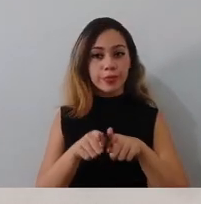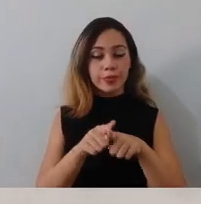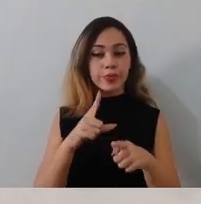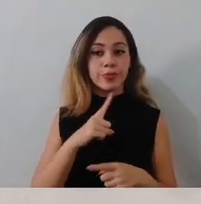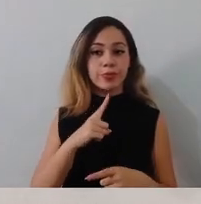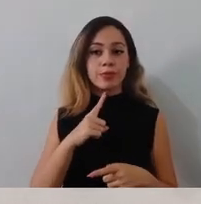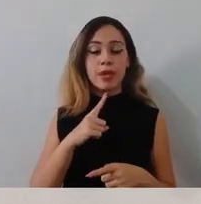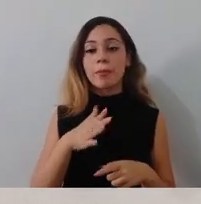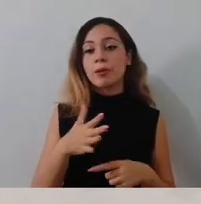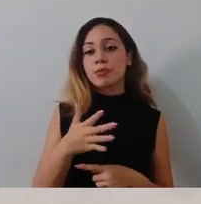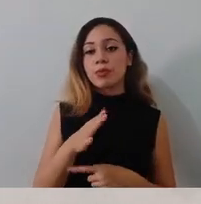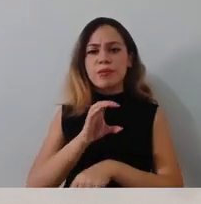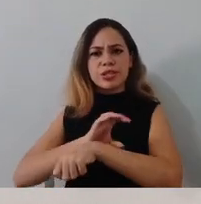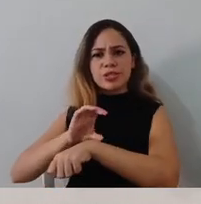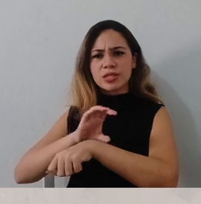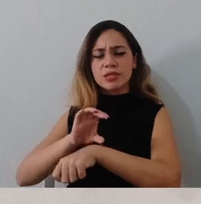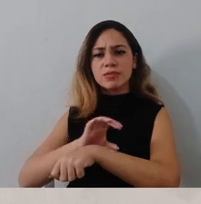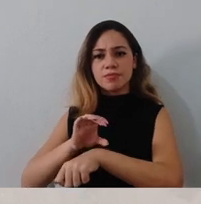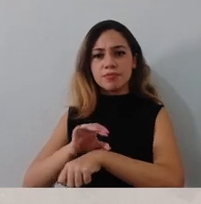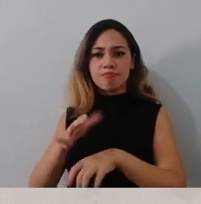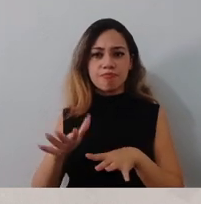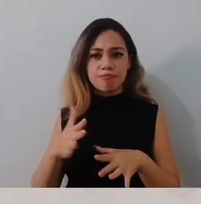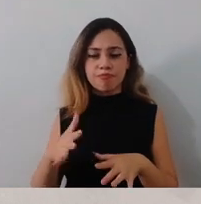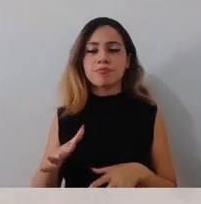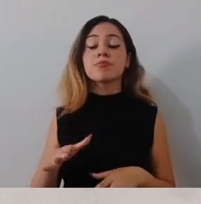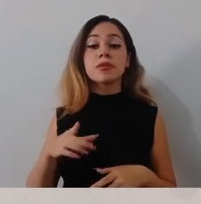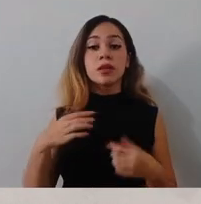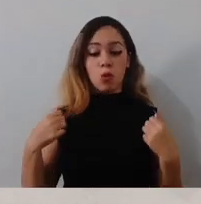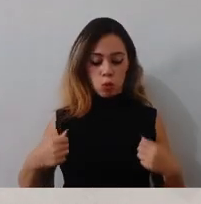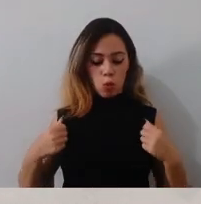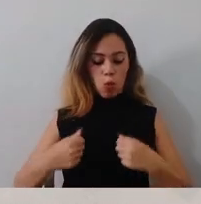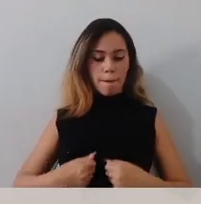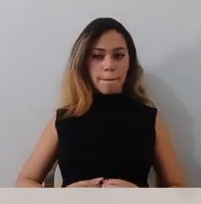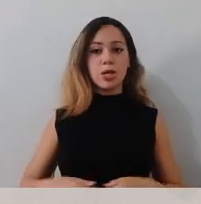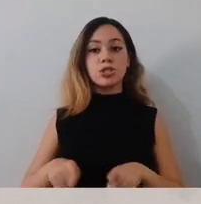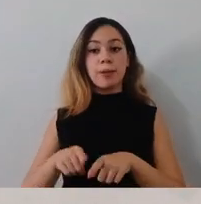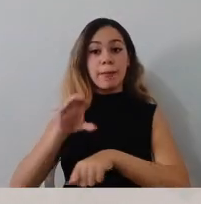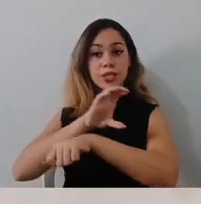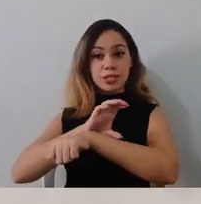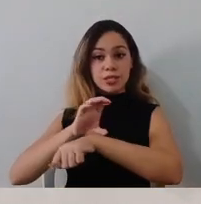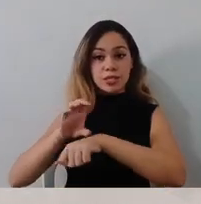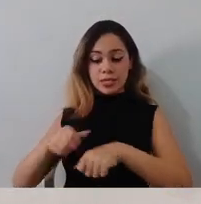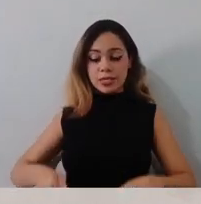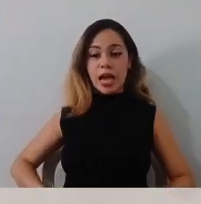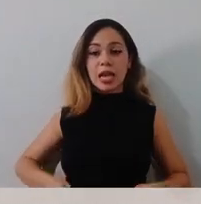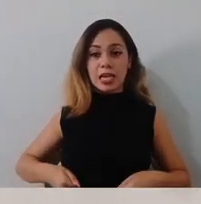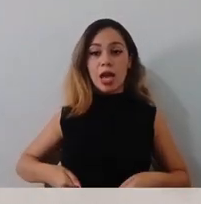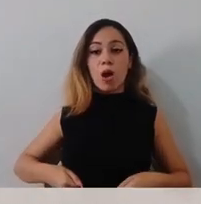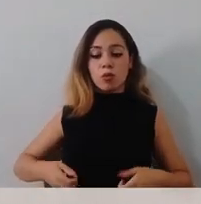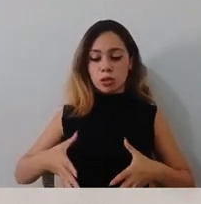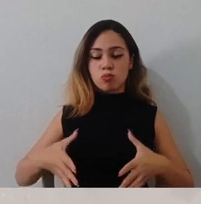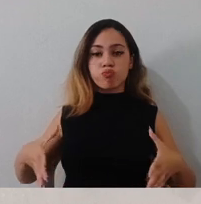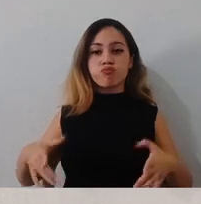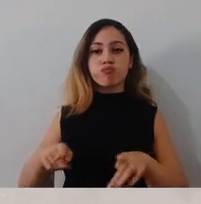umas em tons cinza e mostarda, um corpete cinza e uma calça